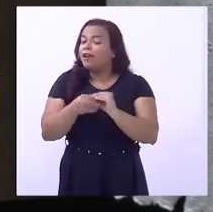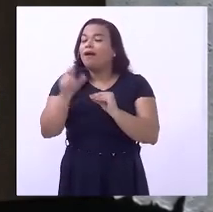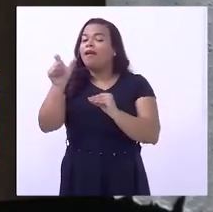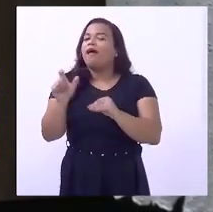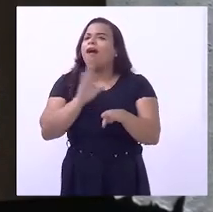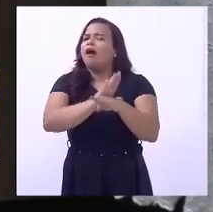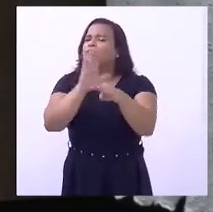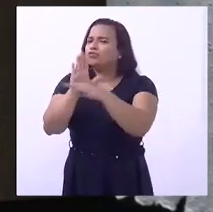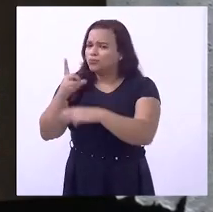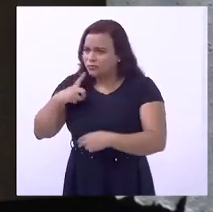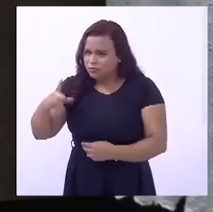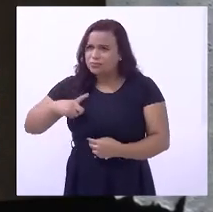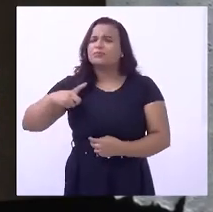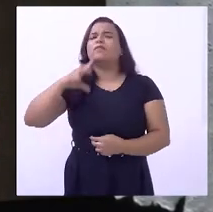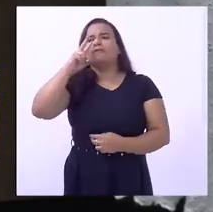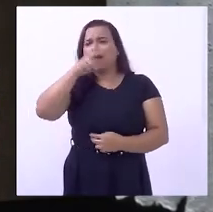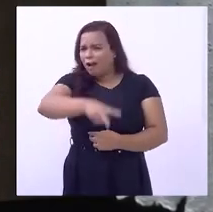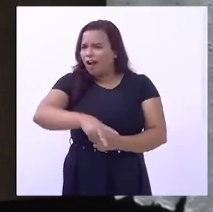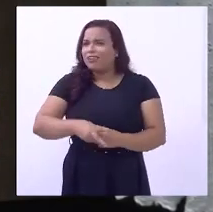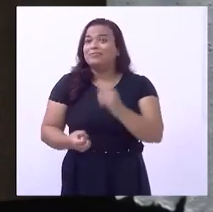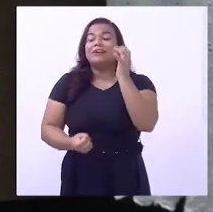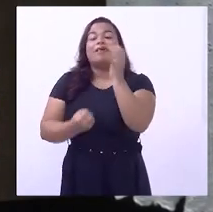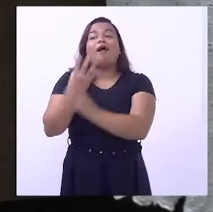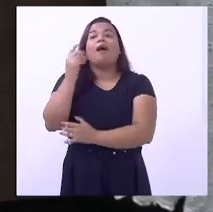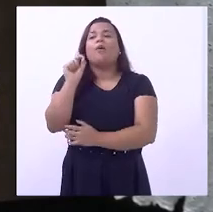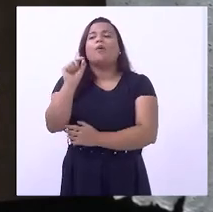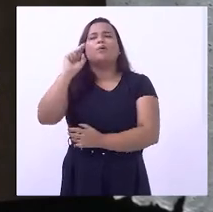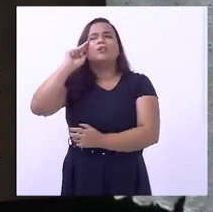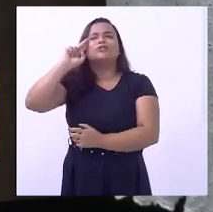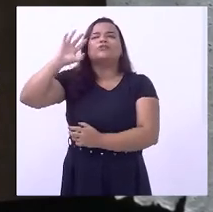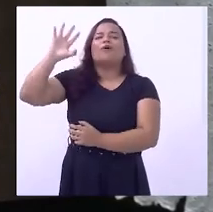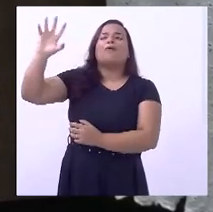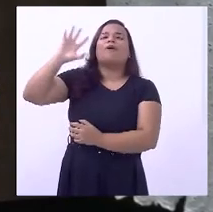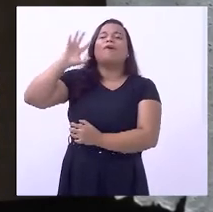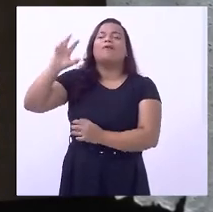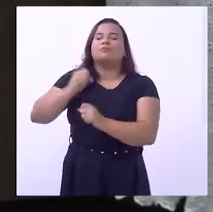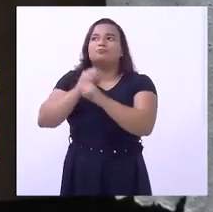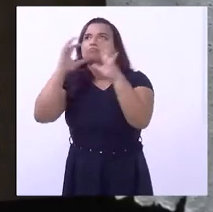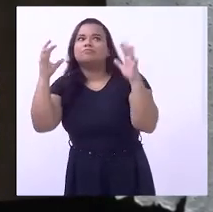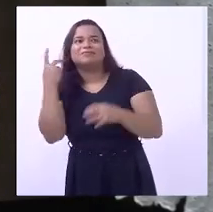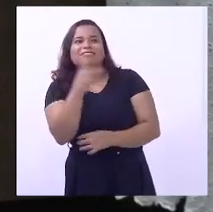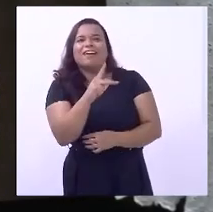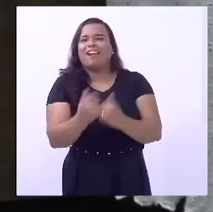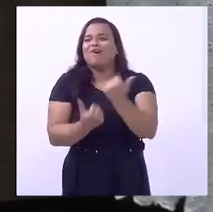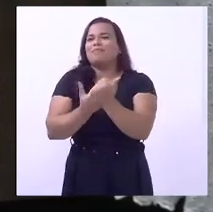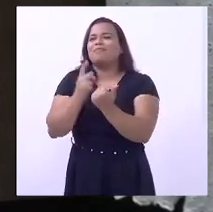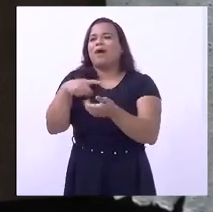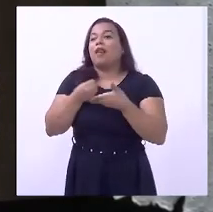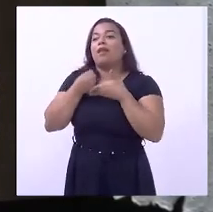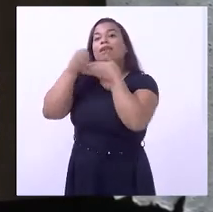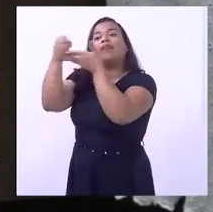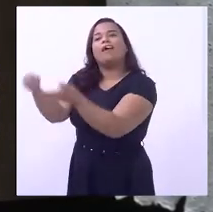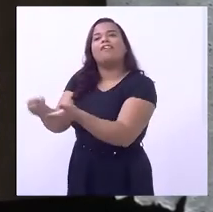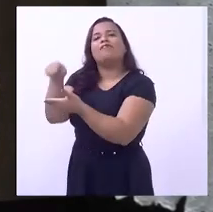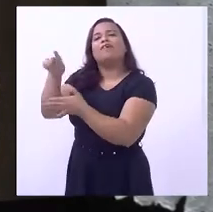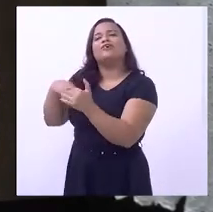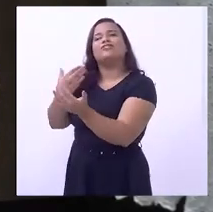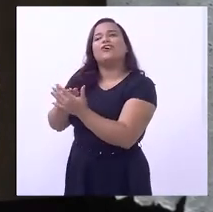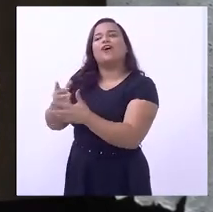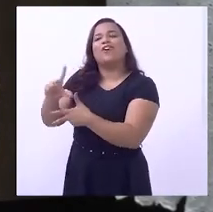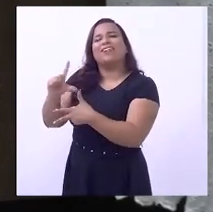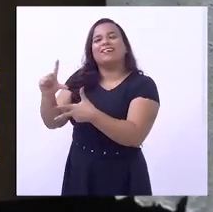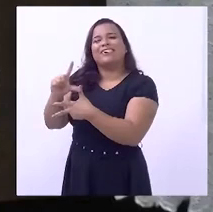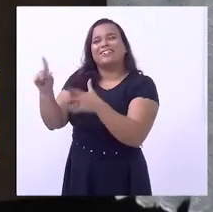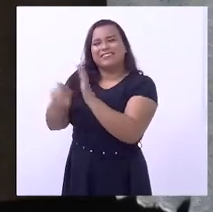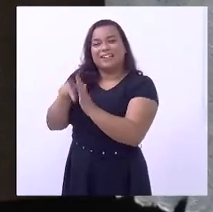muito a construir um sonho que tem o seu apoio, que é levar para a Escola do Legislativo, André. Ainda na